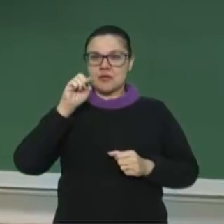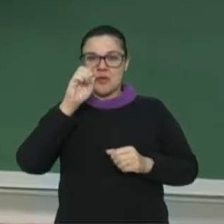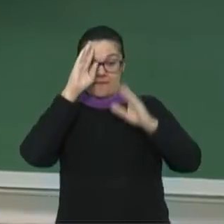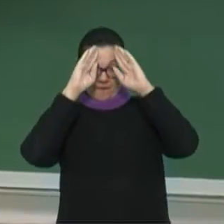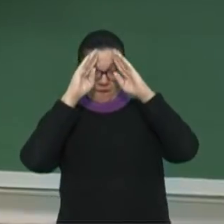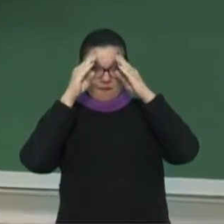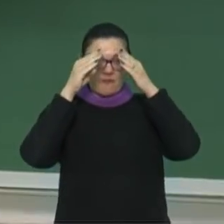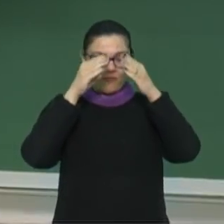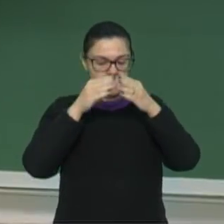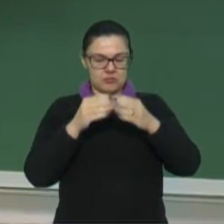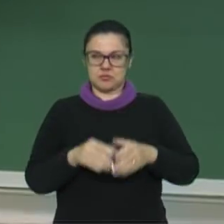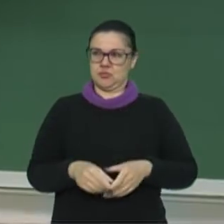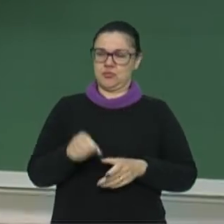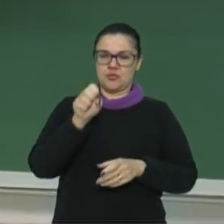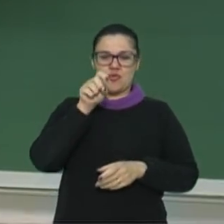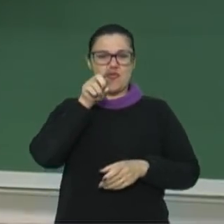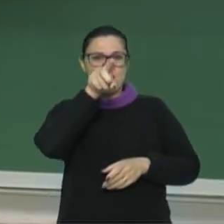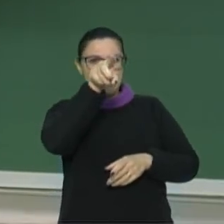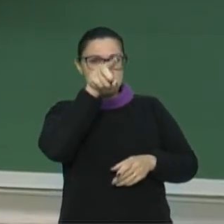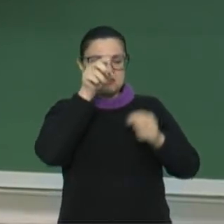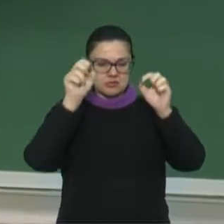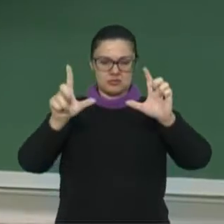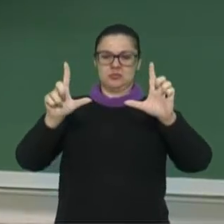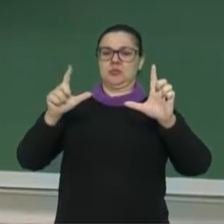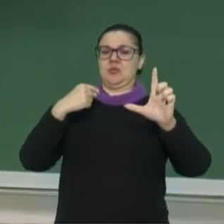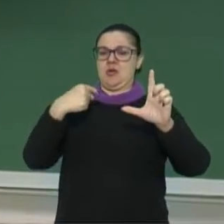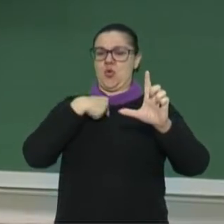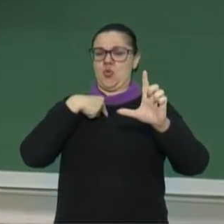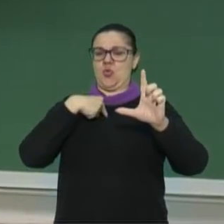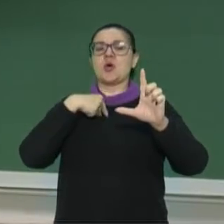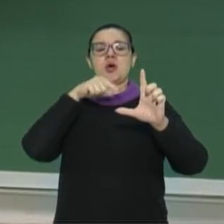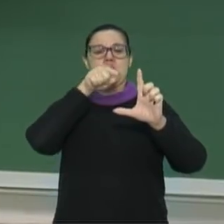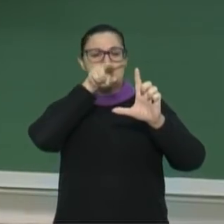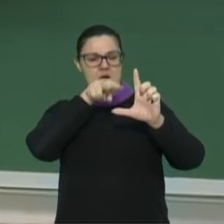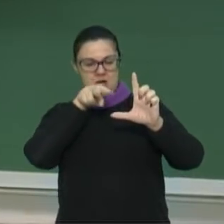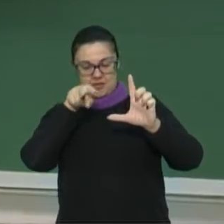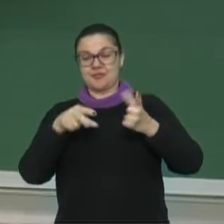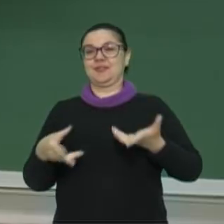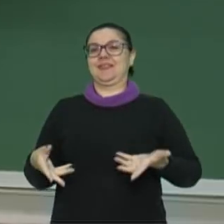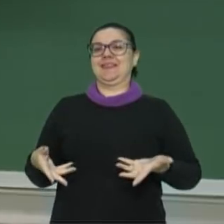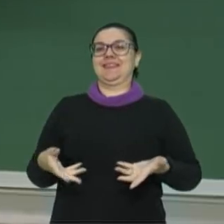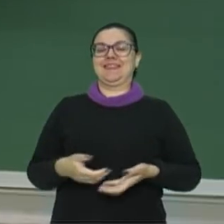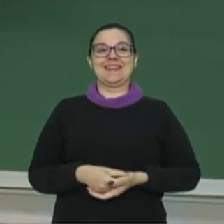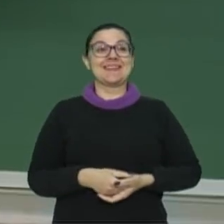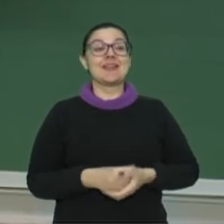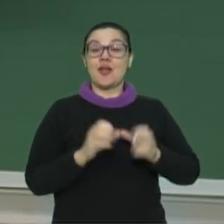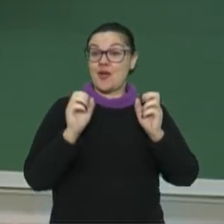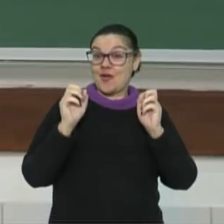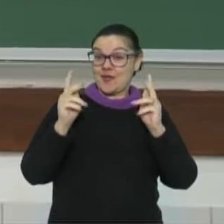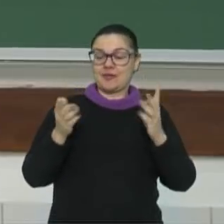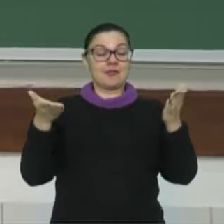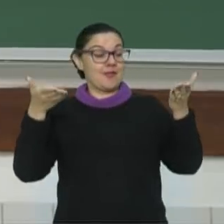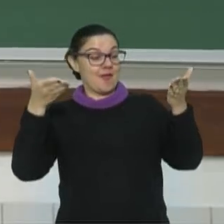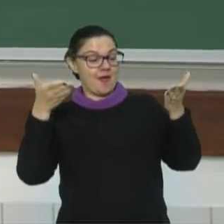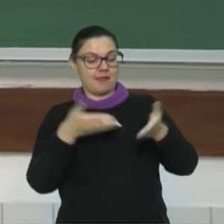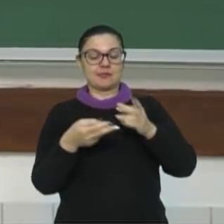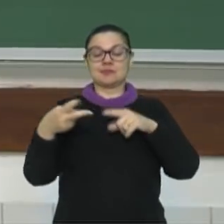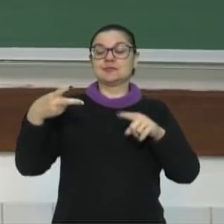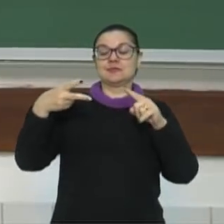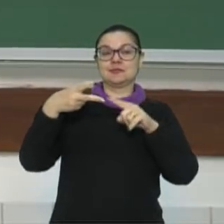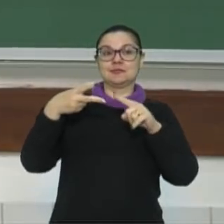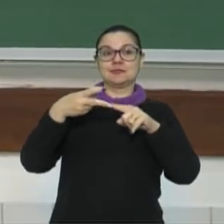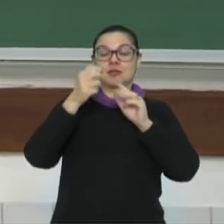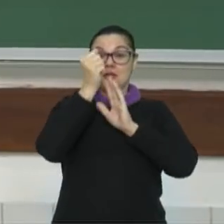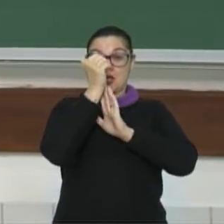certeza me atrai, né? E me interpela. Então, aí eu paro e dou uma olhadinha, tá? Ok. Exercício 2, a gente agora vai